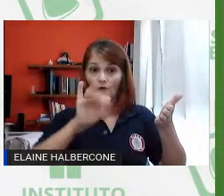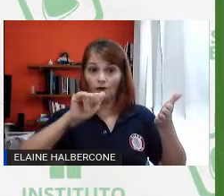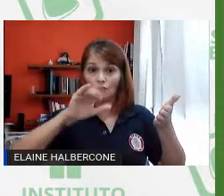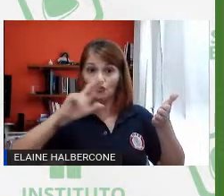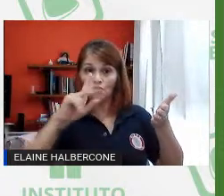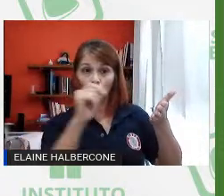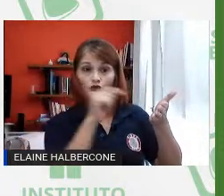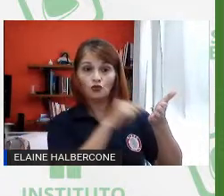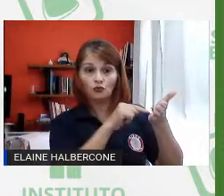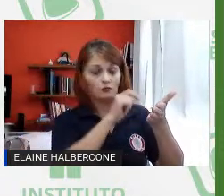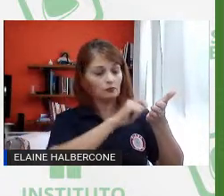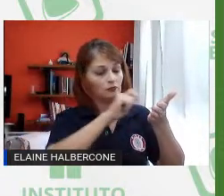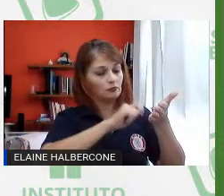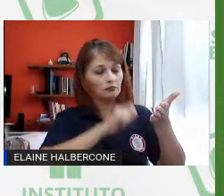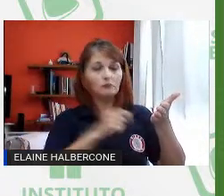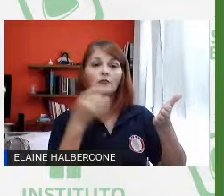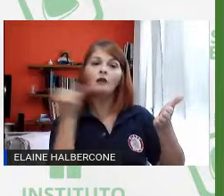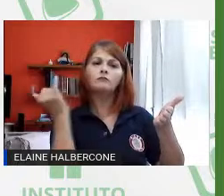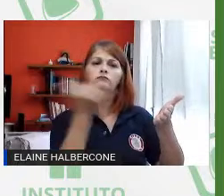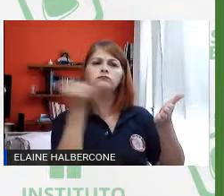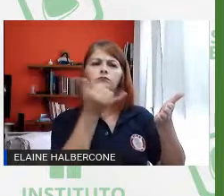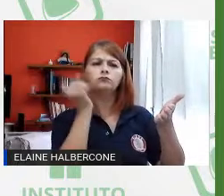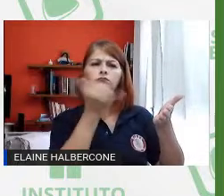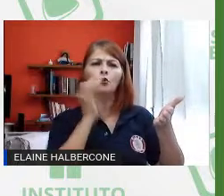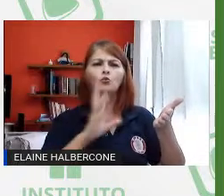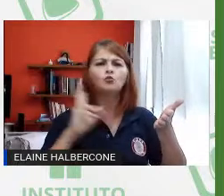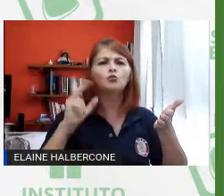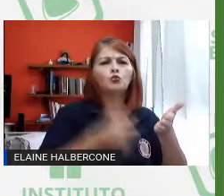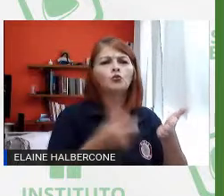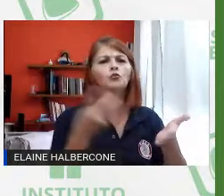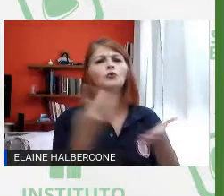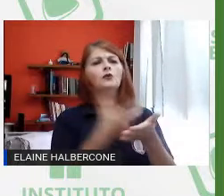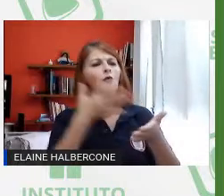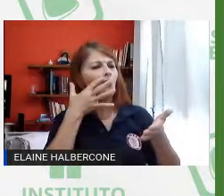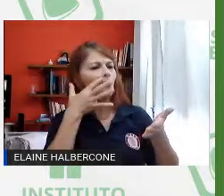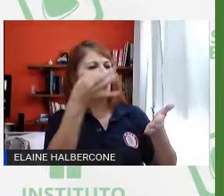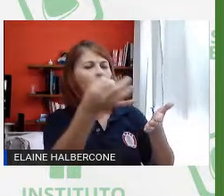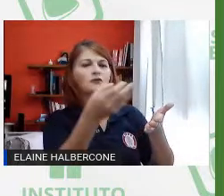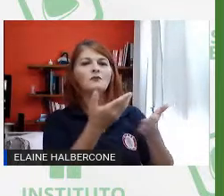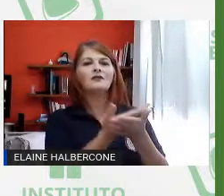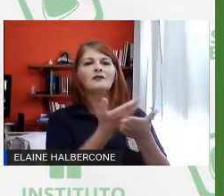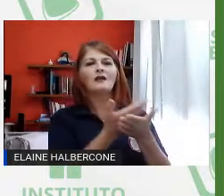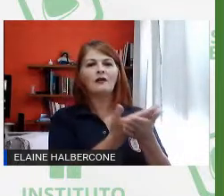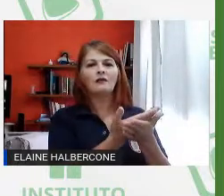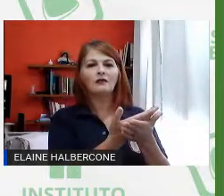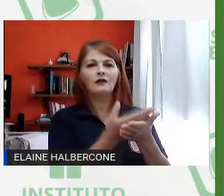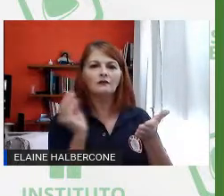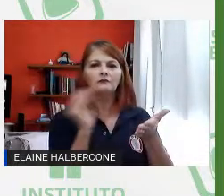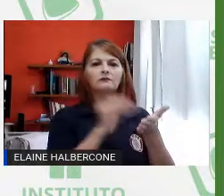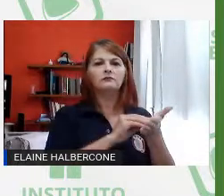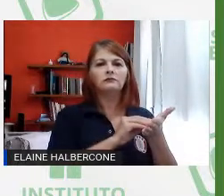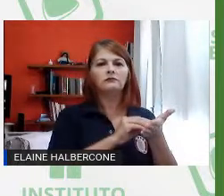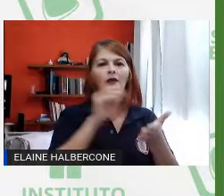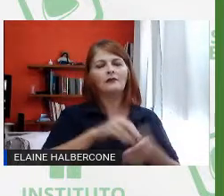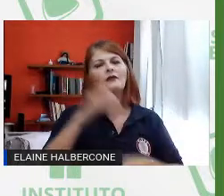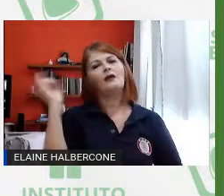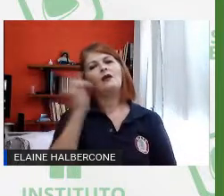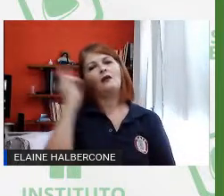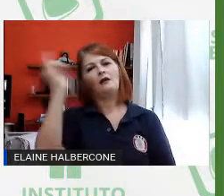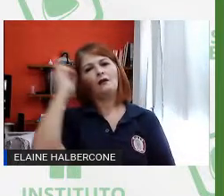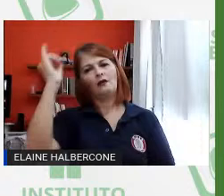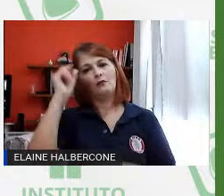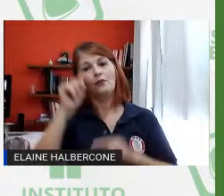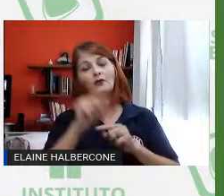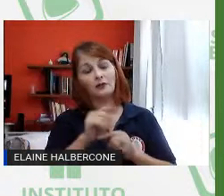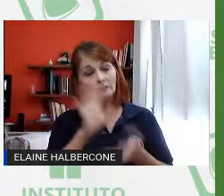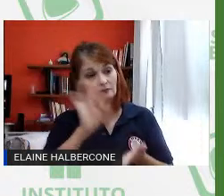gente relataria o que de fato nós observamos sobre aquela aula. Então, tá aí a importância, né, de